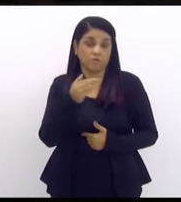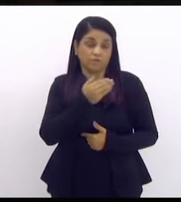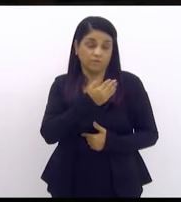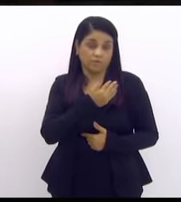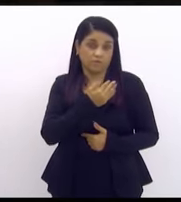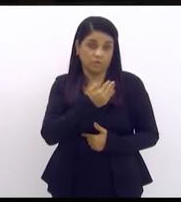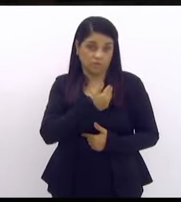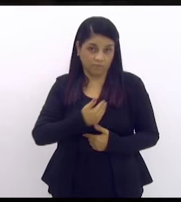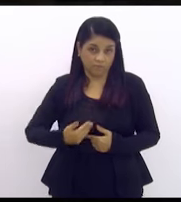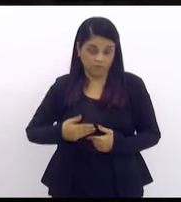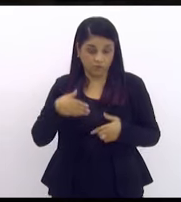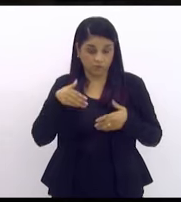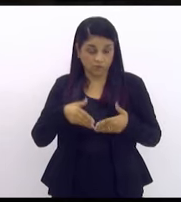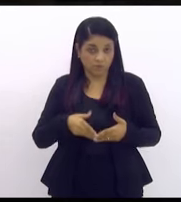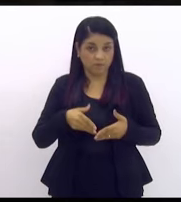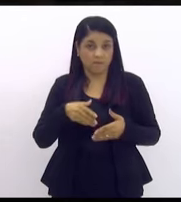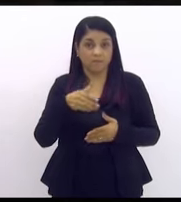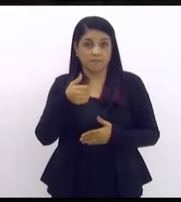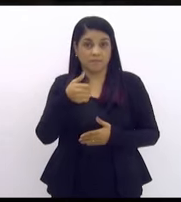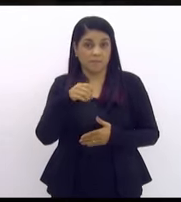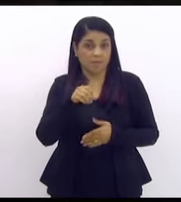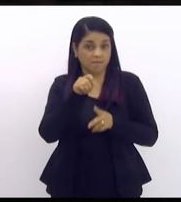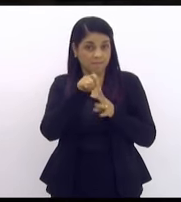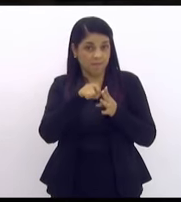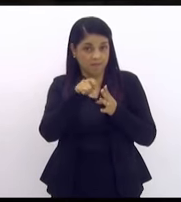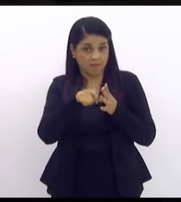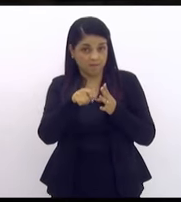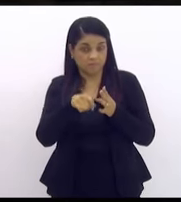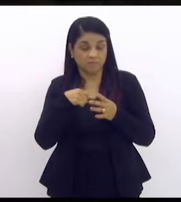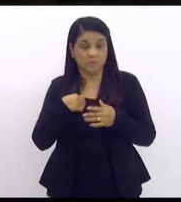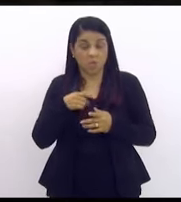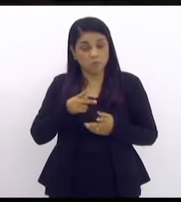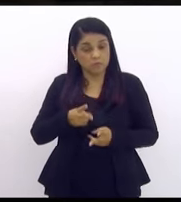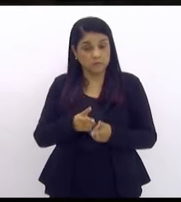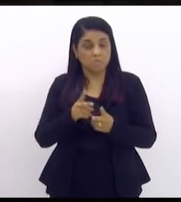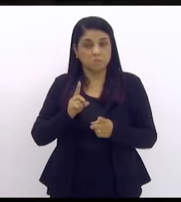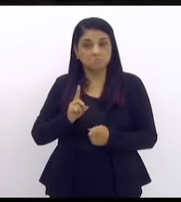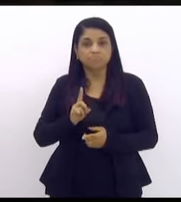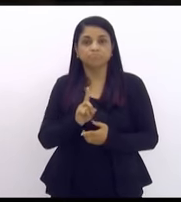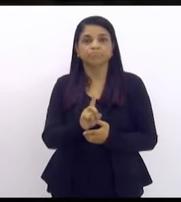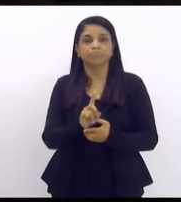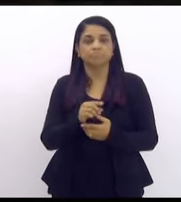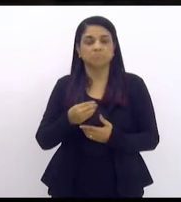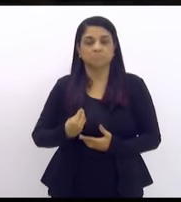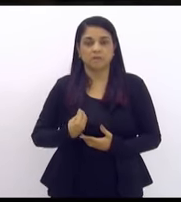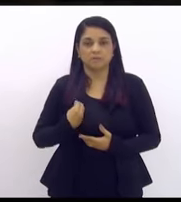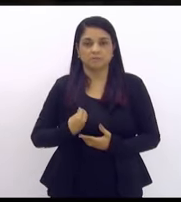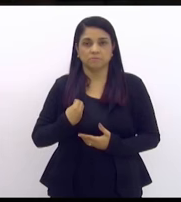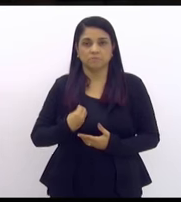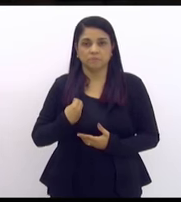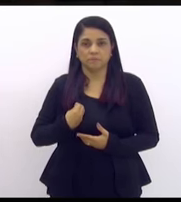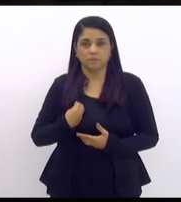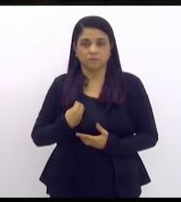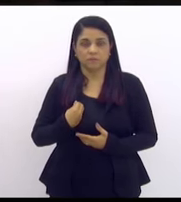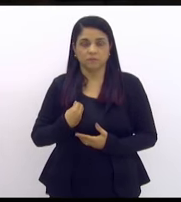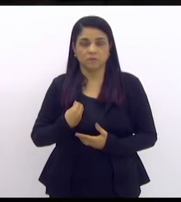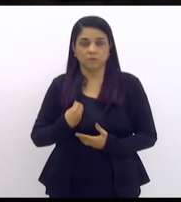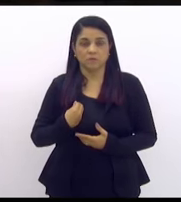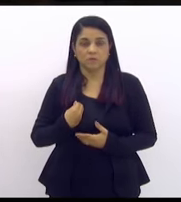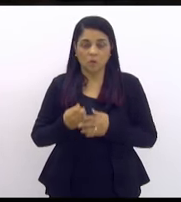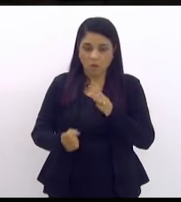10 meses e estive presente, do começo ao fim, ao lançamento do